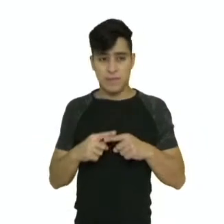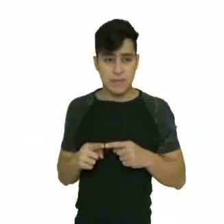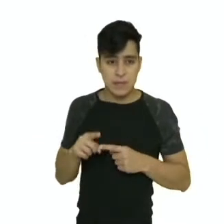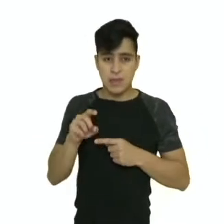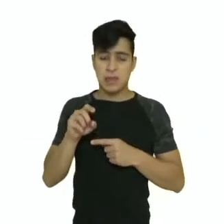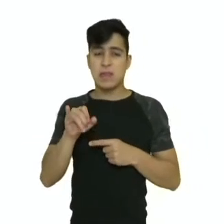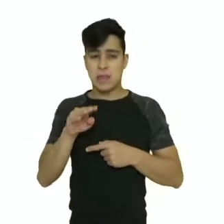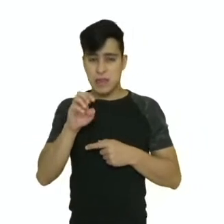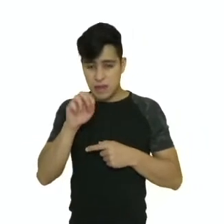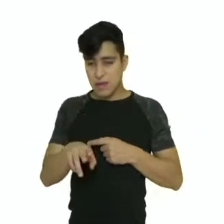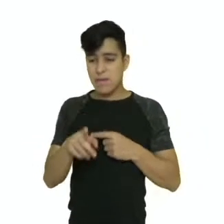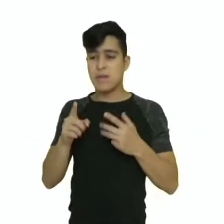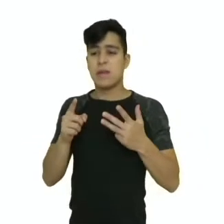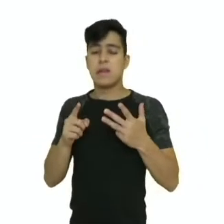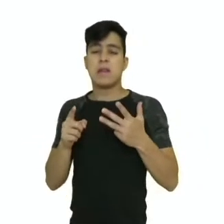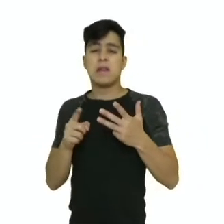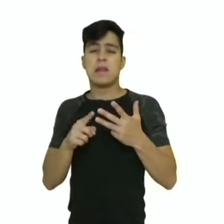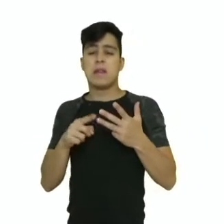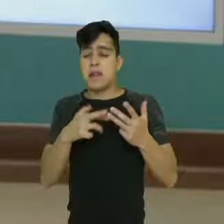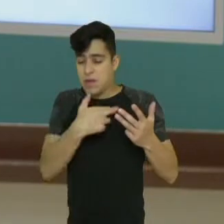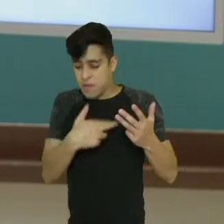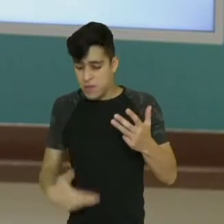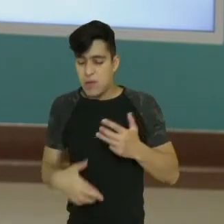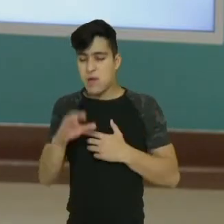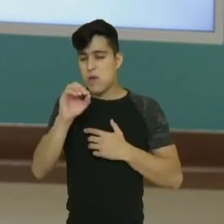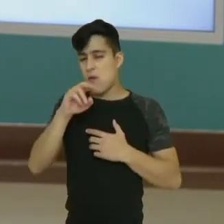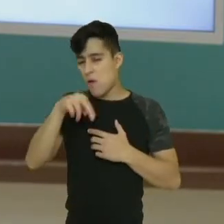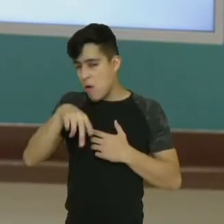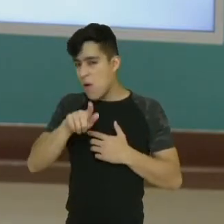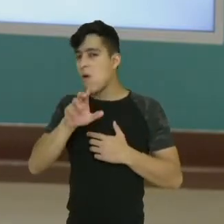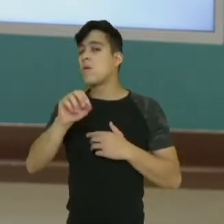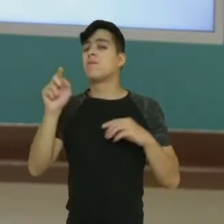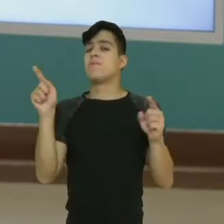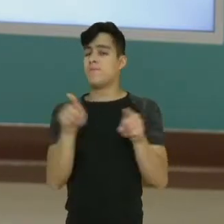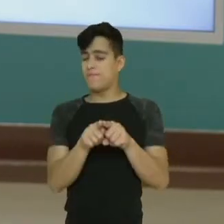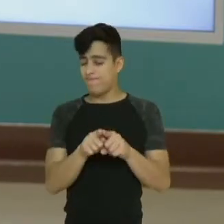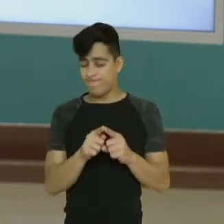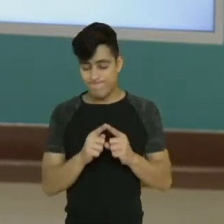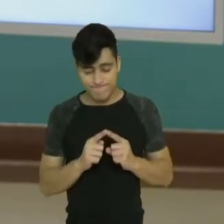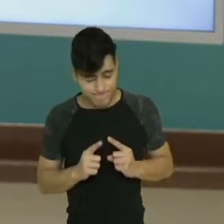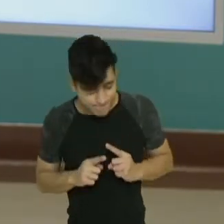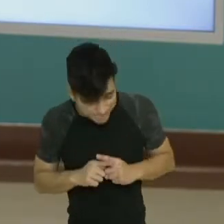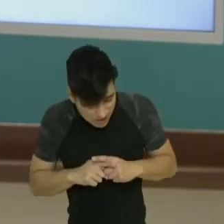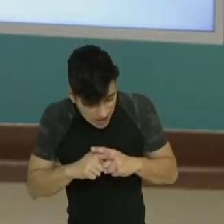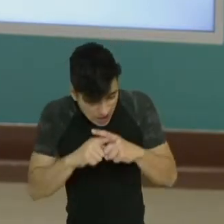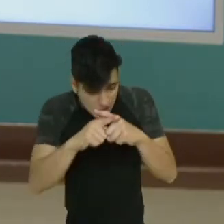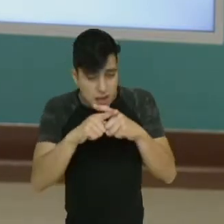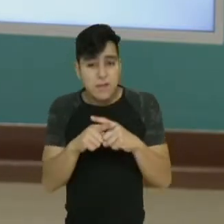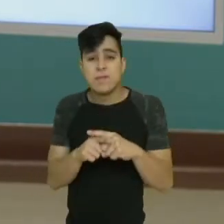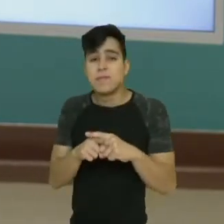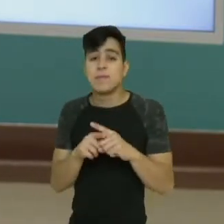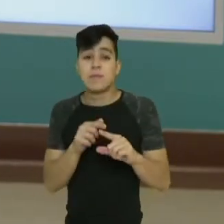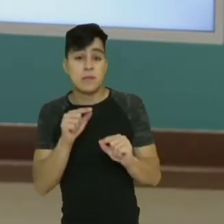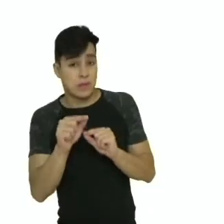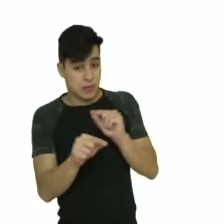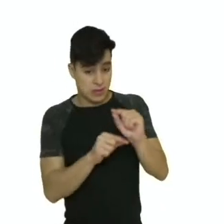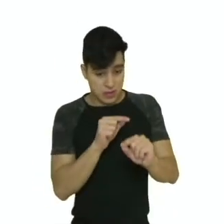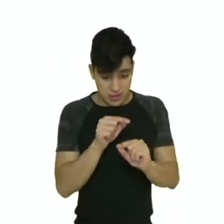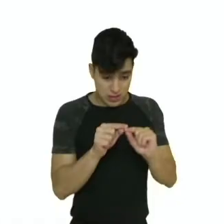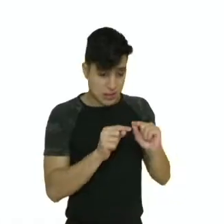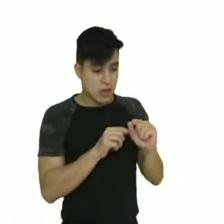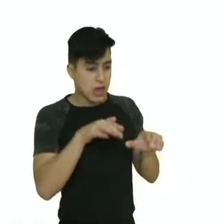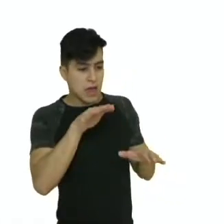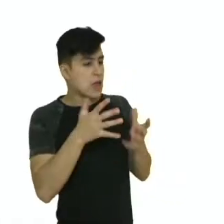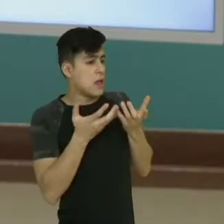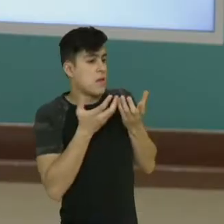na República Democrática do Congo, entre outros conflitos no mundo, tá bom? Então, isso tudo por meio do que? Por exemplo, de intolerância étnica